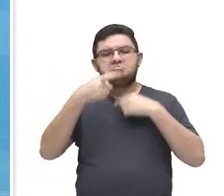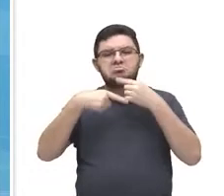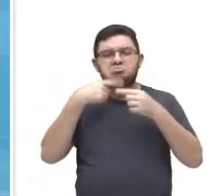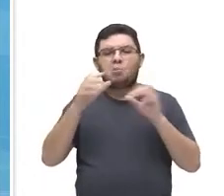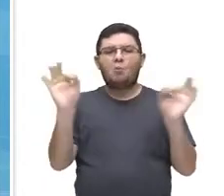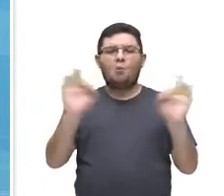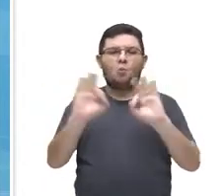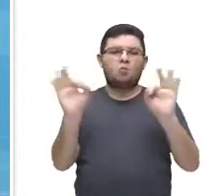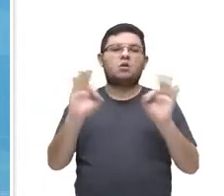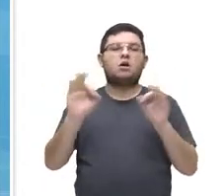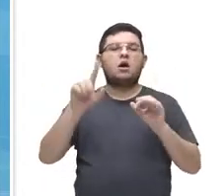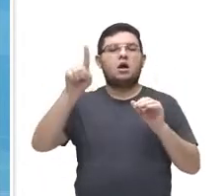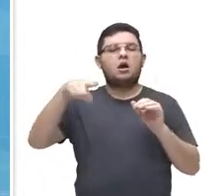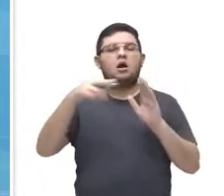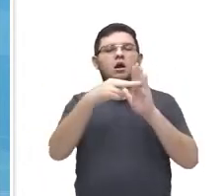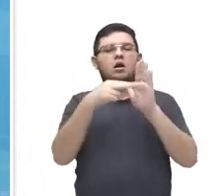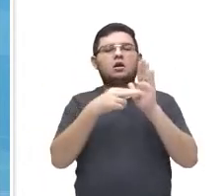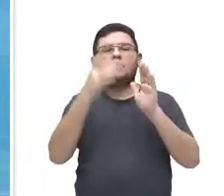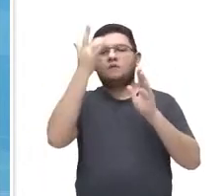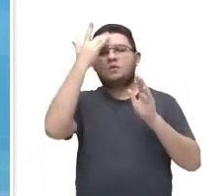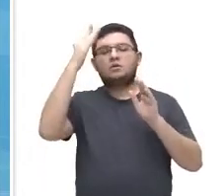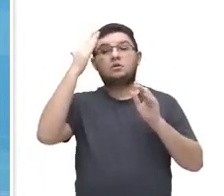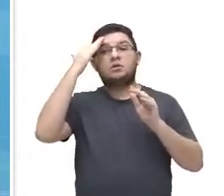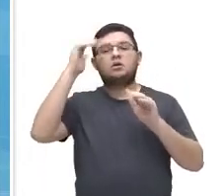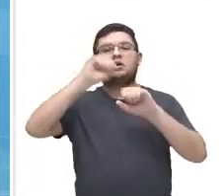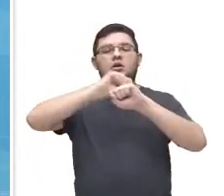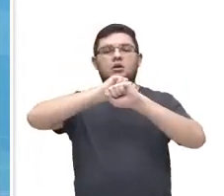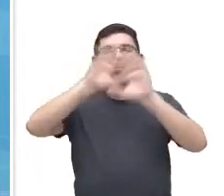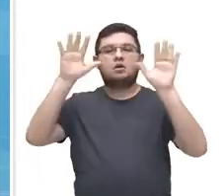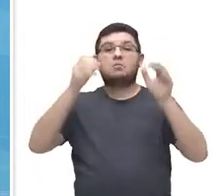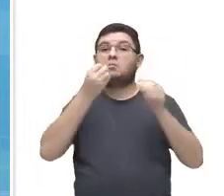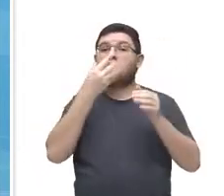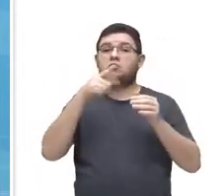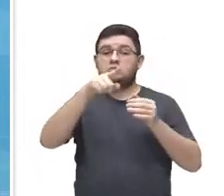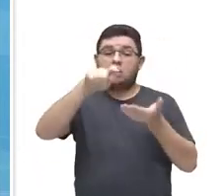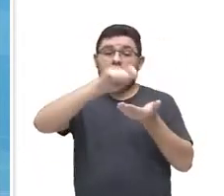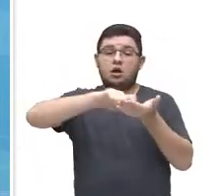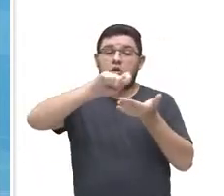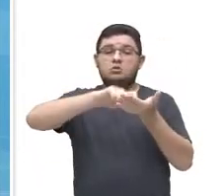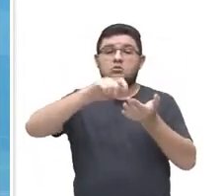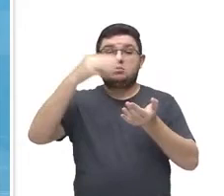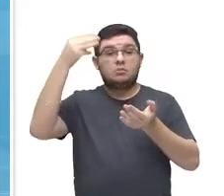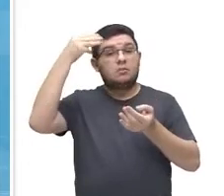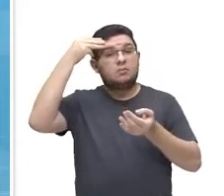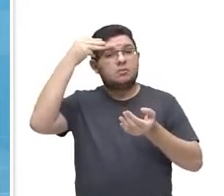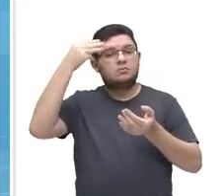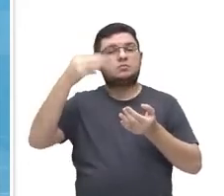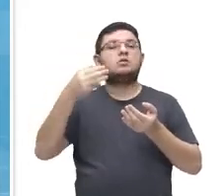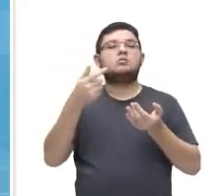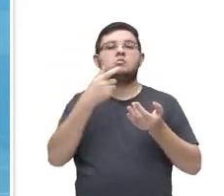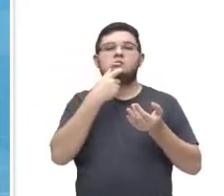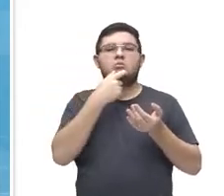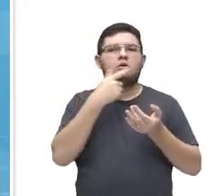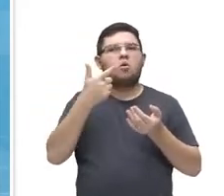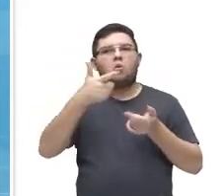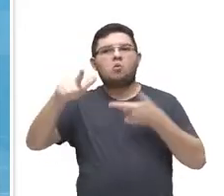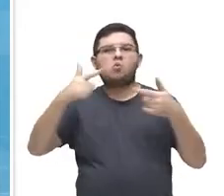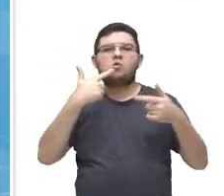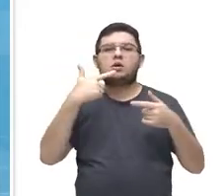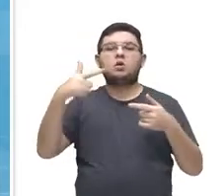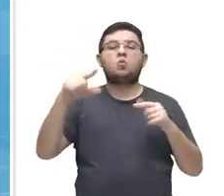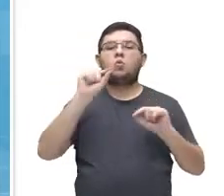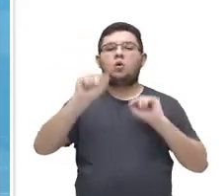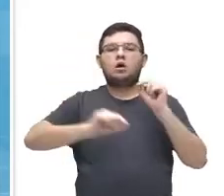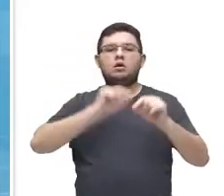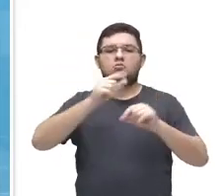uma sub-regra aí também muito fácil de compreender. É bom vocês anotarem para vocês memorizarem. Língua inglesa, qualquer outro idioma, se